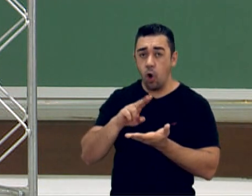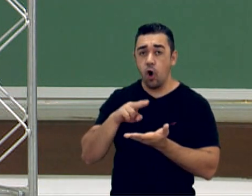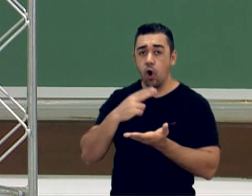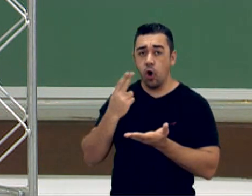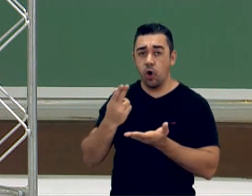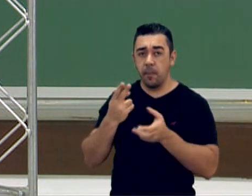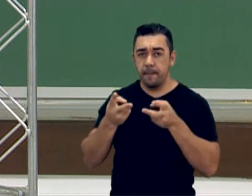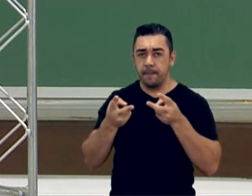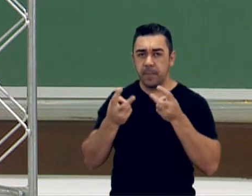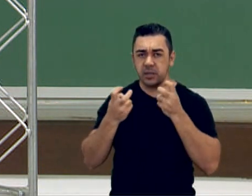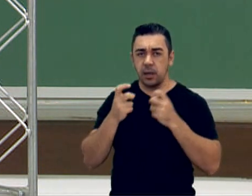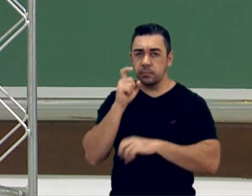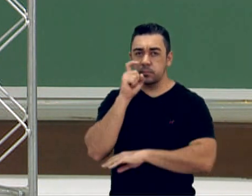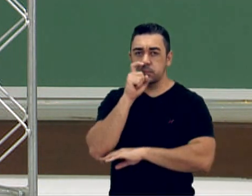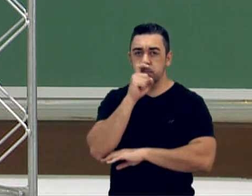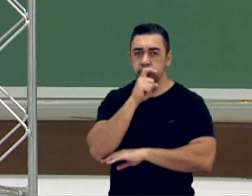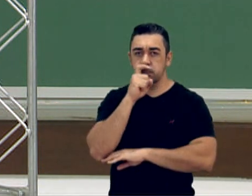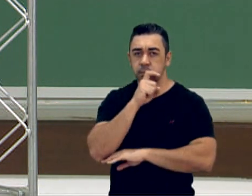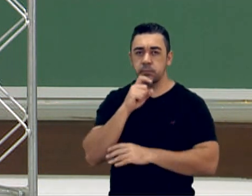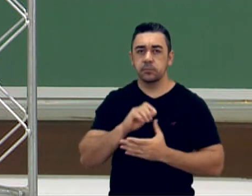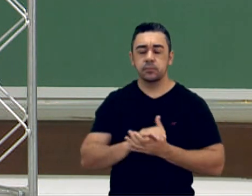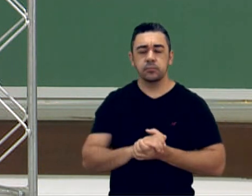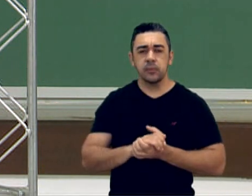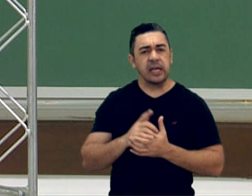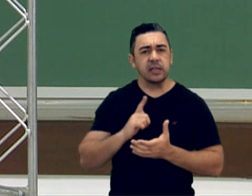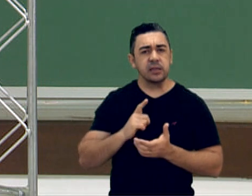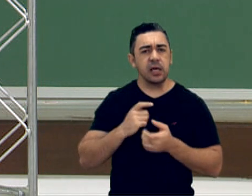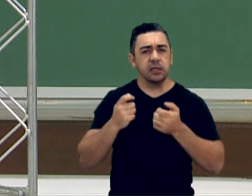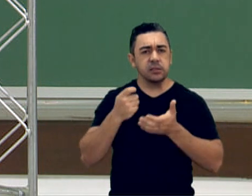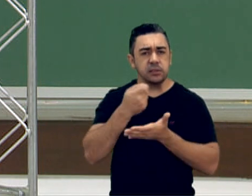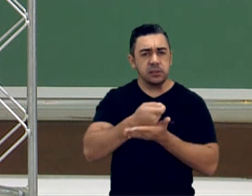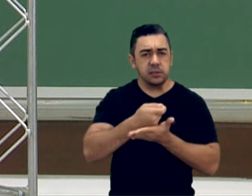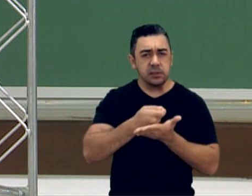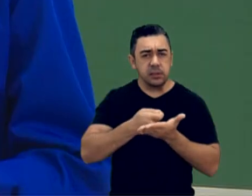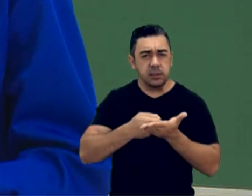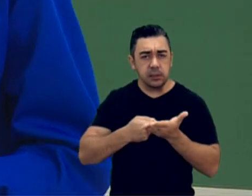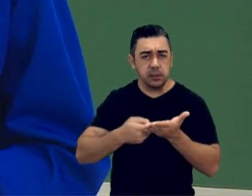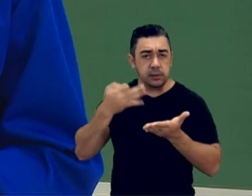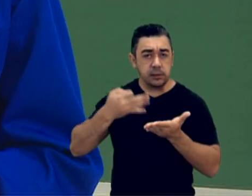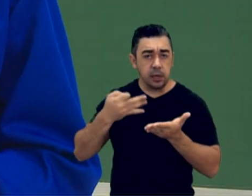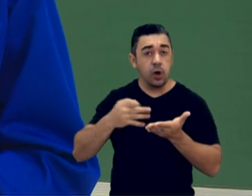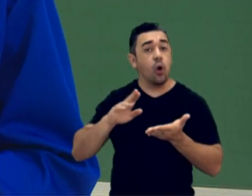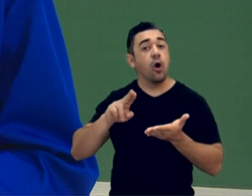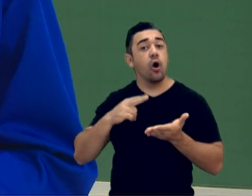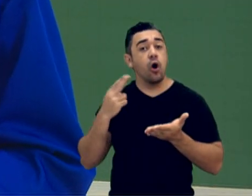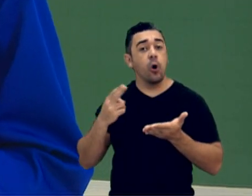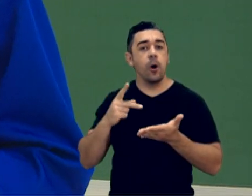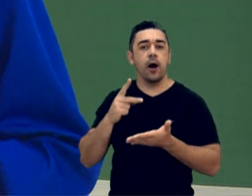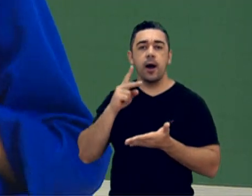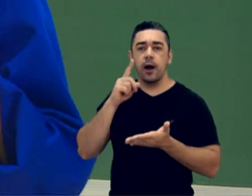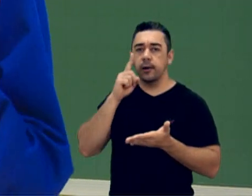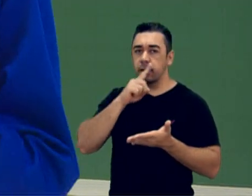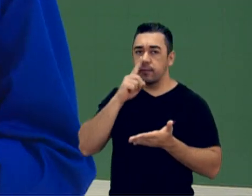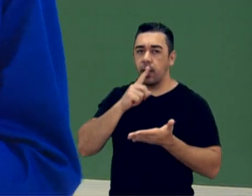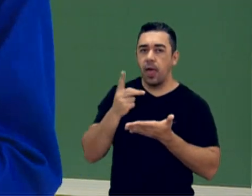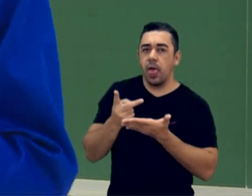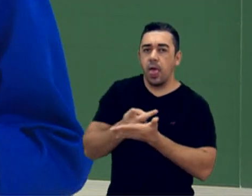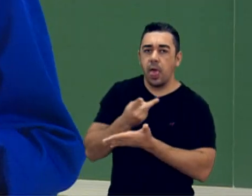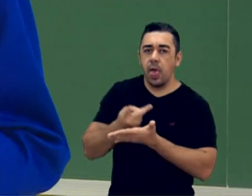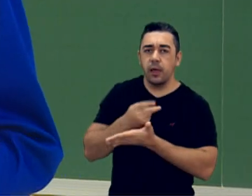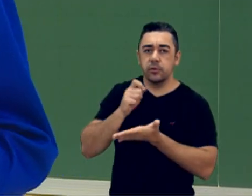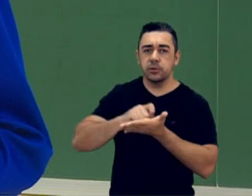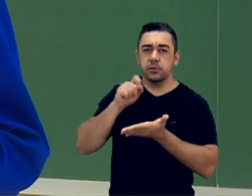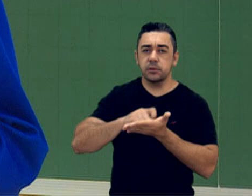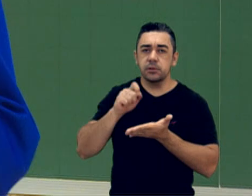que é uma mentira? Ela foi bem escrita? Normalmente as fake news vêm com erros de ortografia, vêm com erros